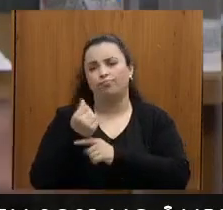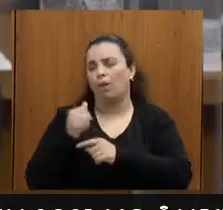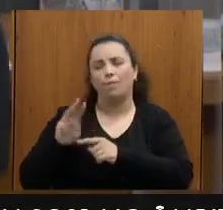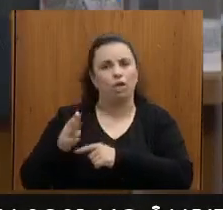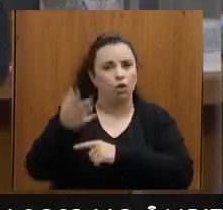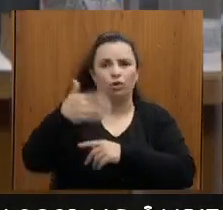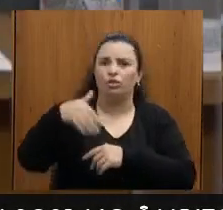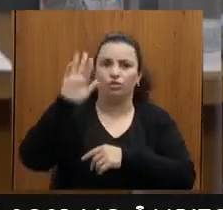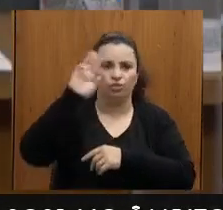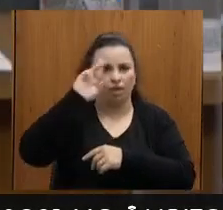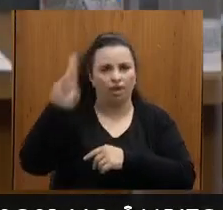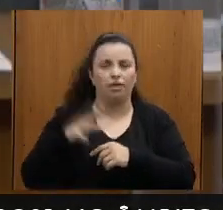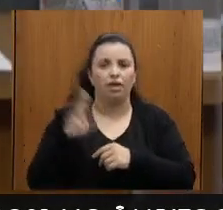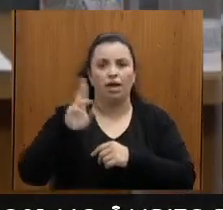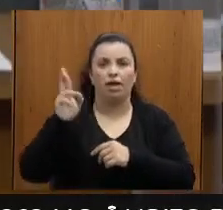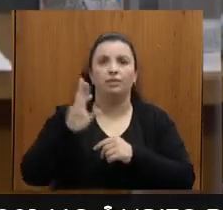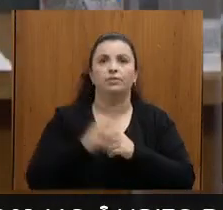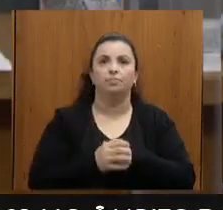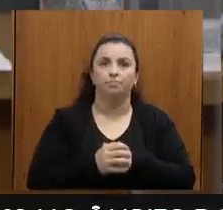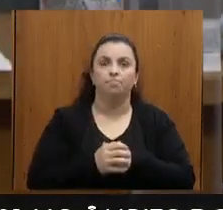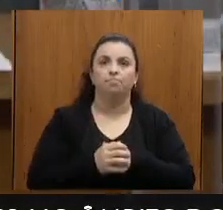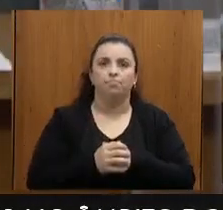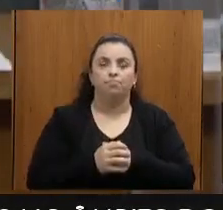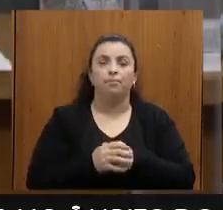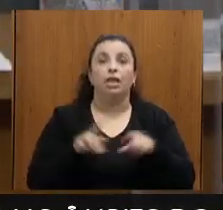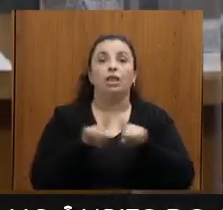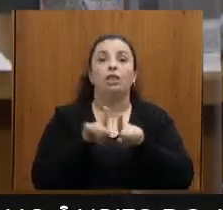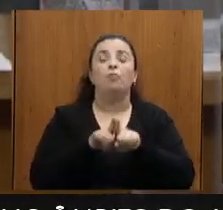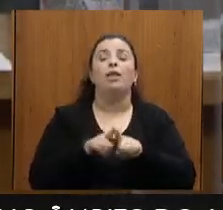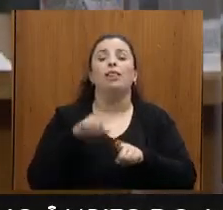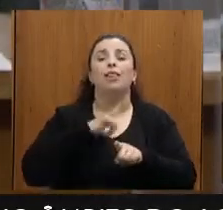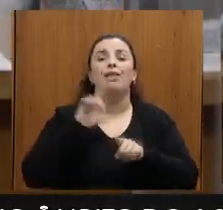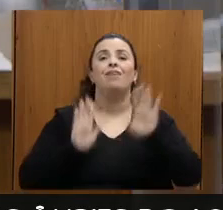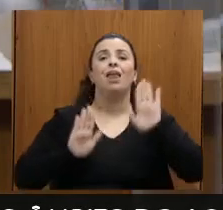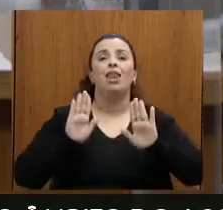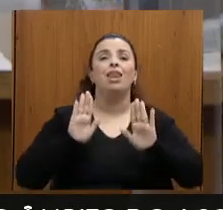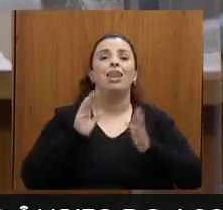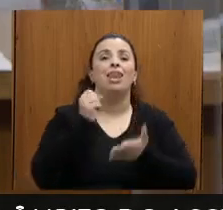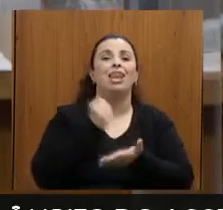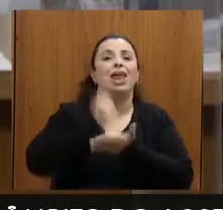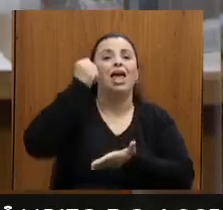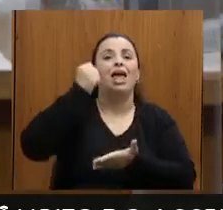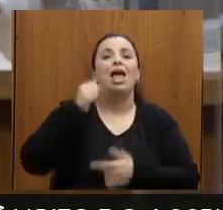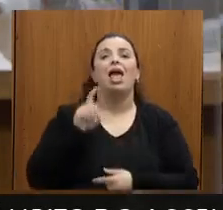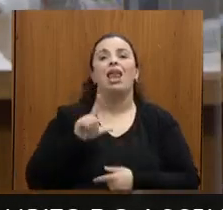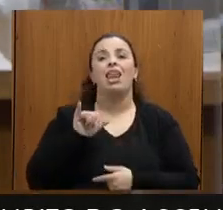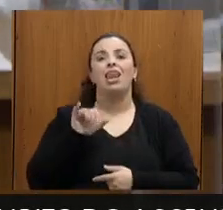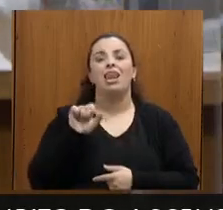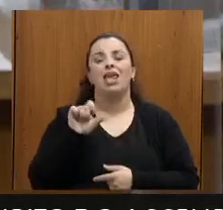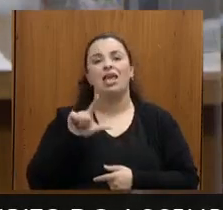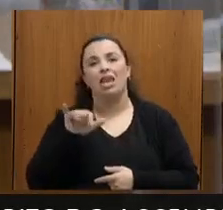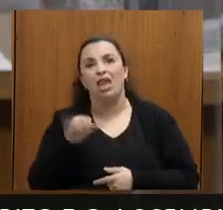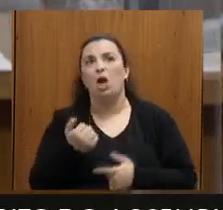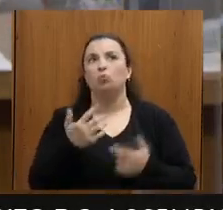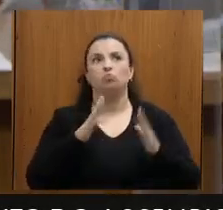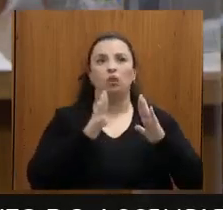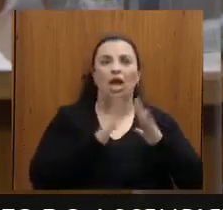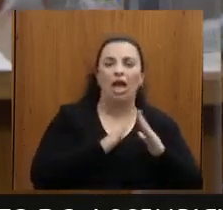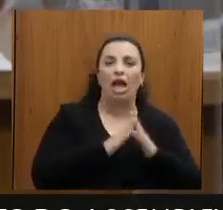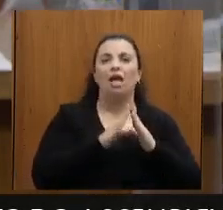serviços compartilhados, executamos leilão de 1.268 bens imóveis,